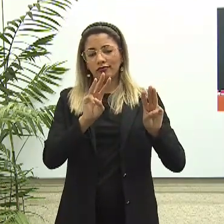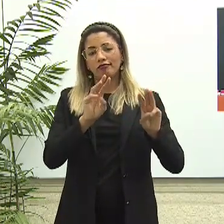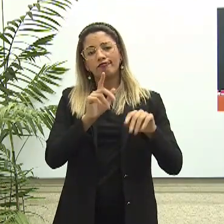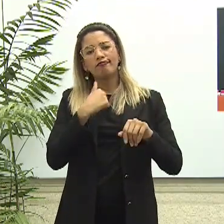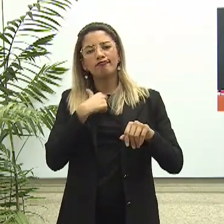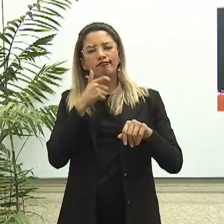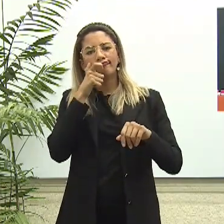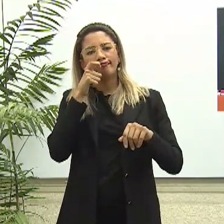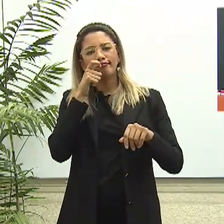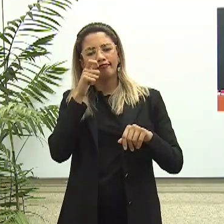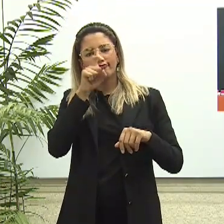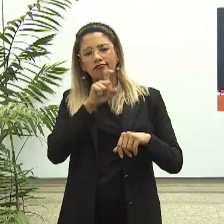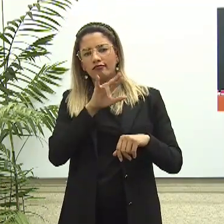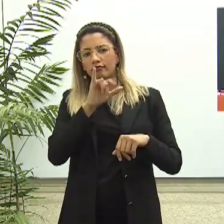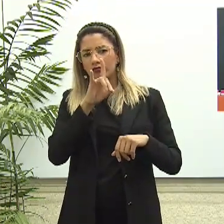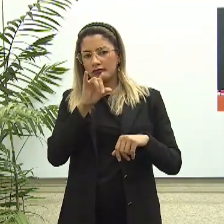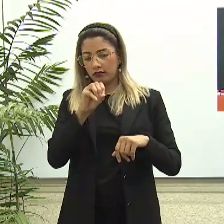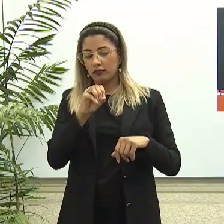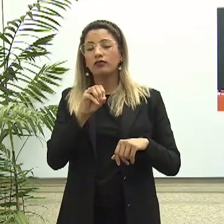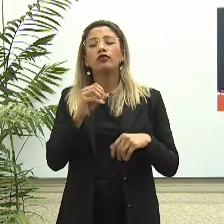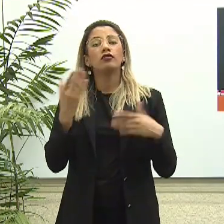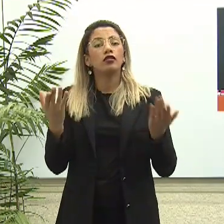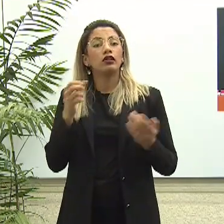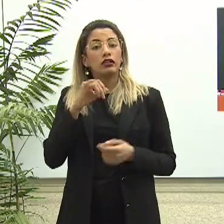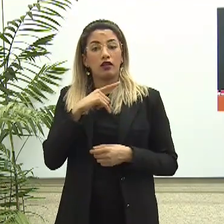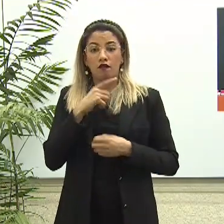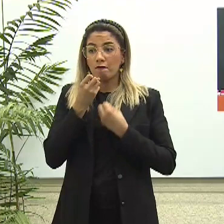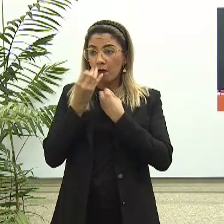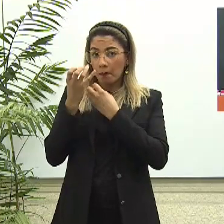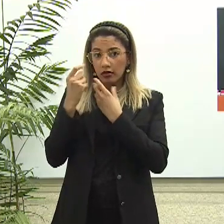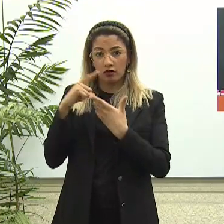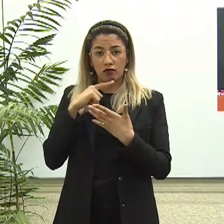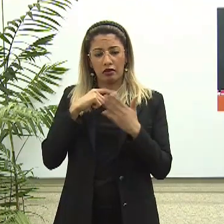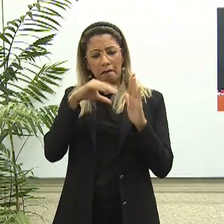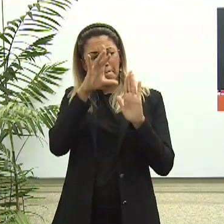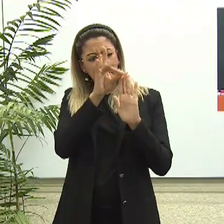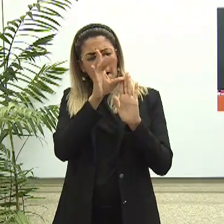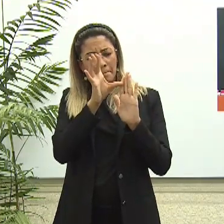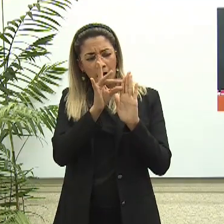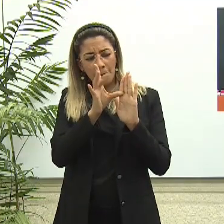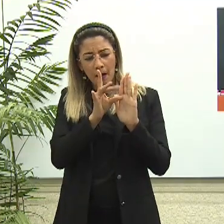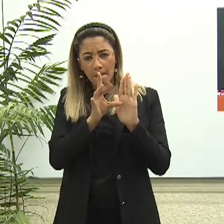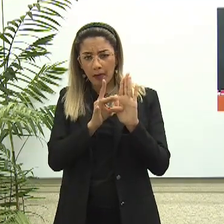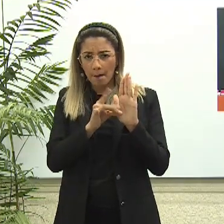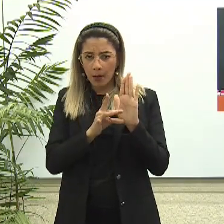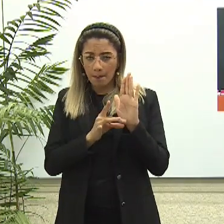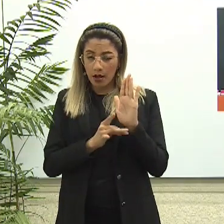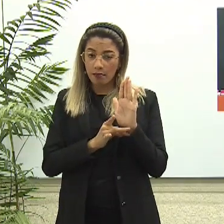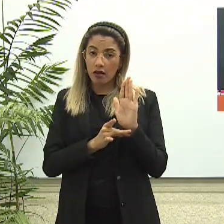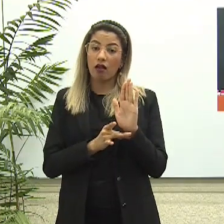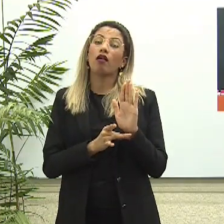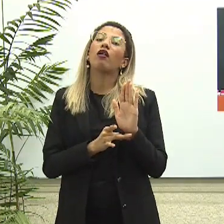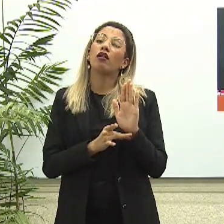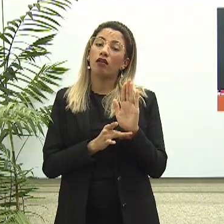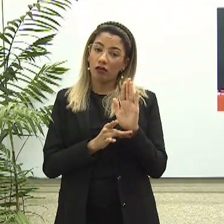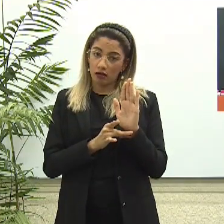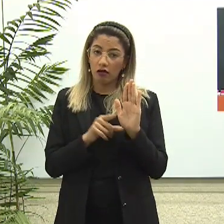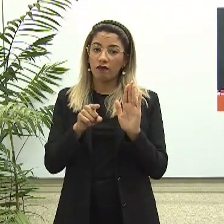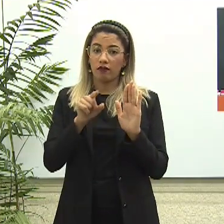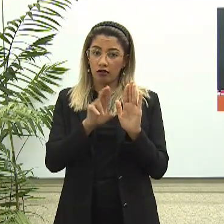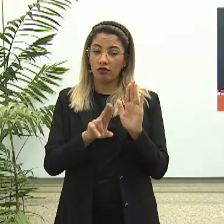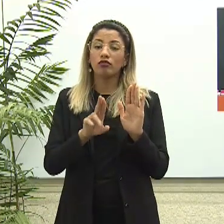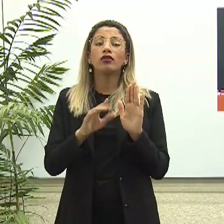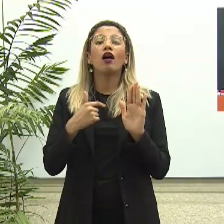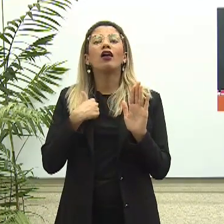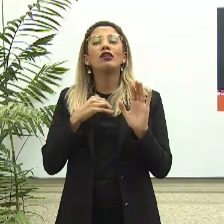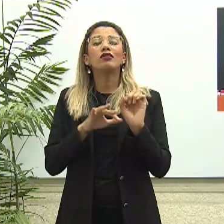e aí você cruzando esses dados e você tem muito poder sobre mim né O que garante que essa informação não vai ser usada contra mim e